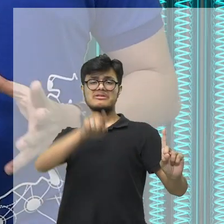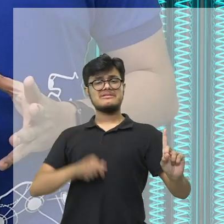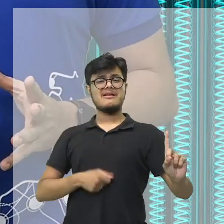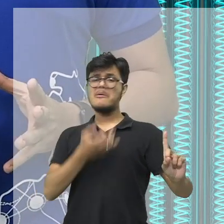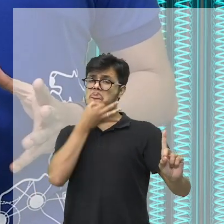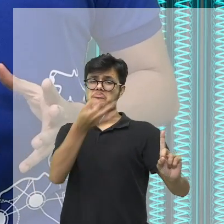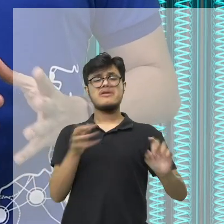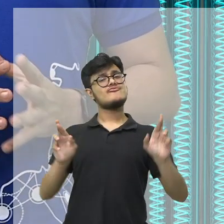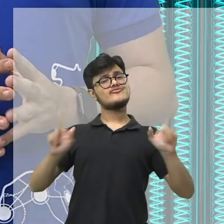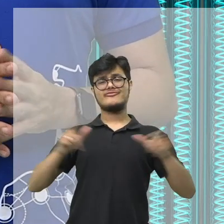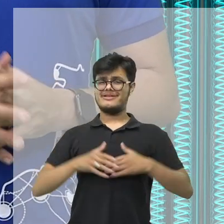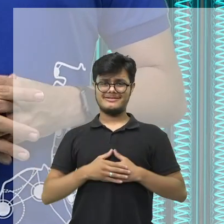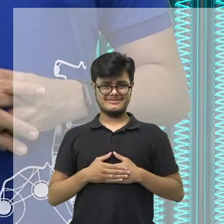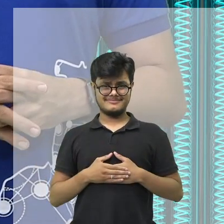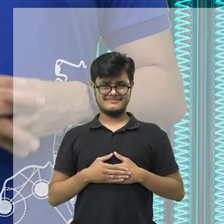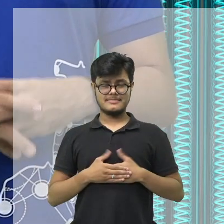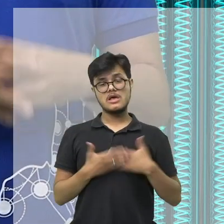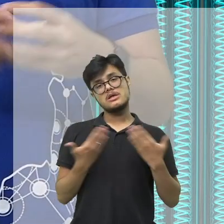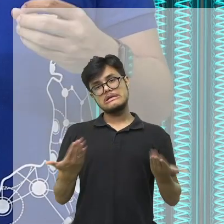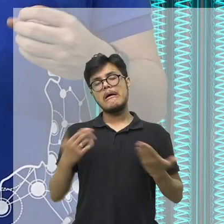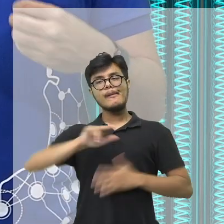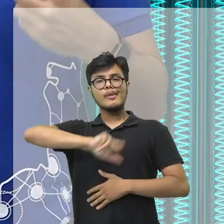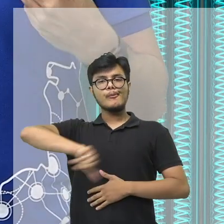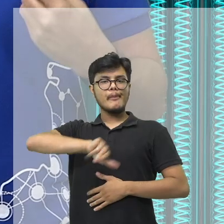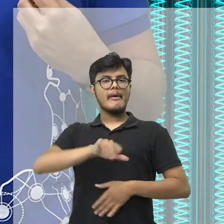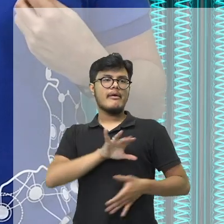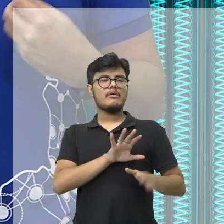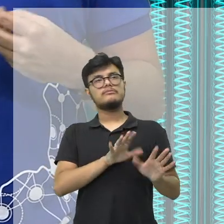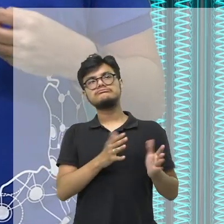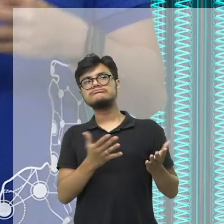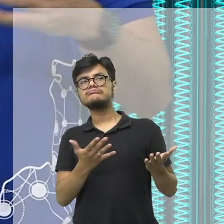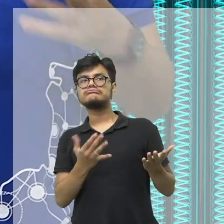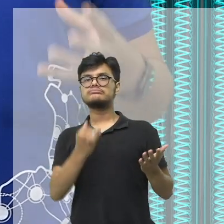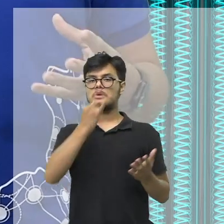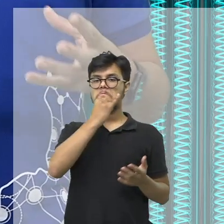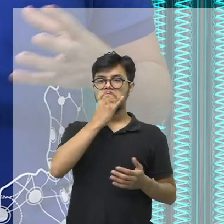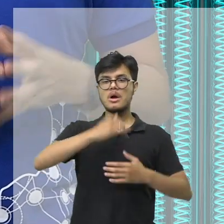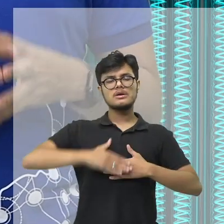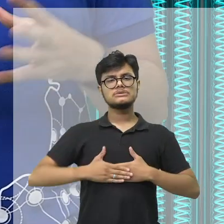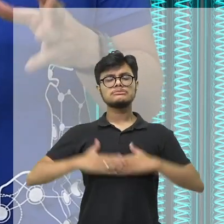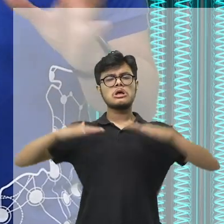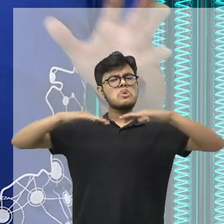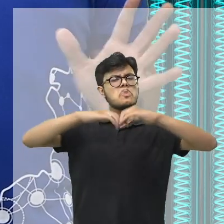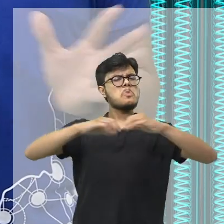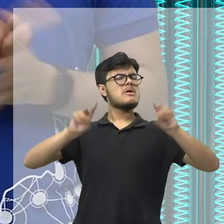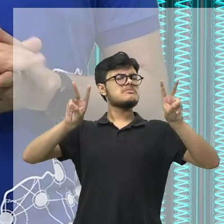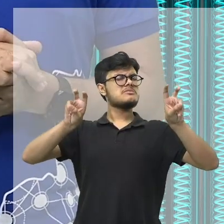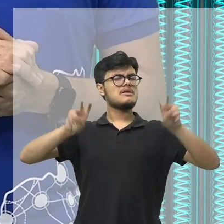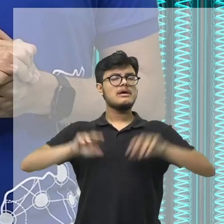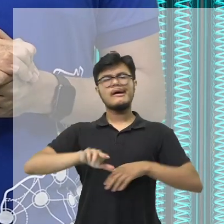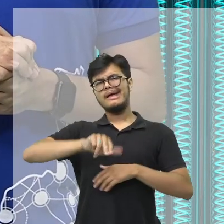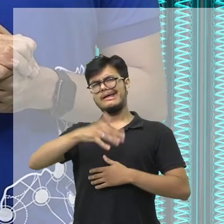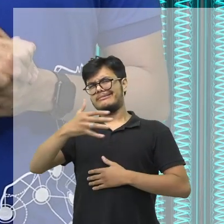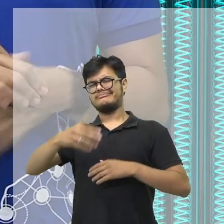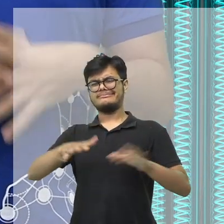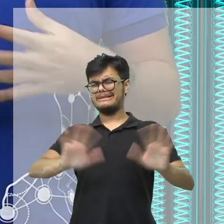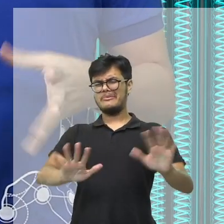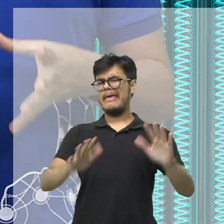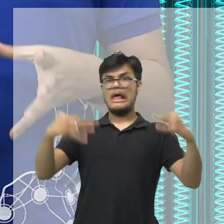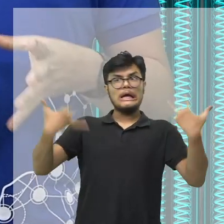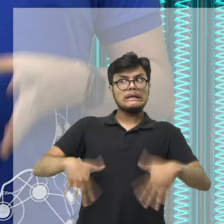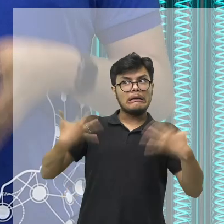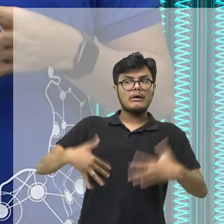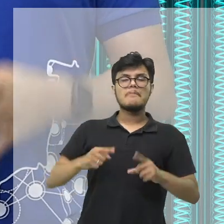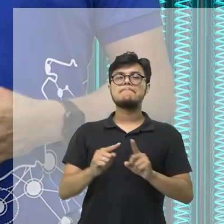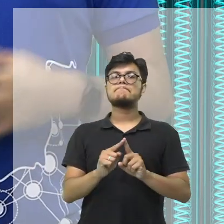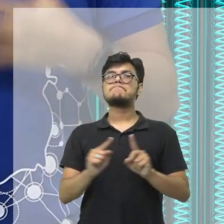totalmente diferente, né? Eu posso dizer a vocês assim, né, sobre esse acidente. O acidente não foi tão grave. E outra pessoa